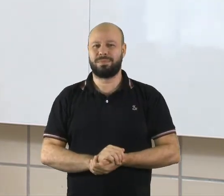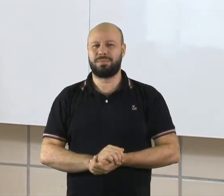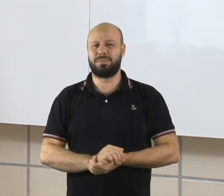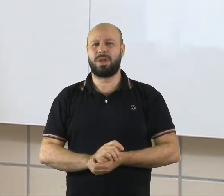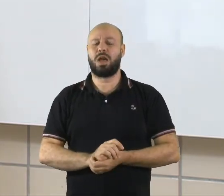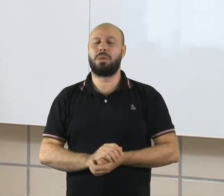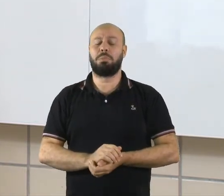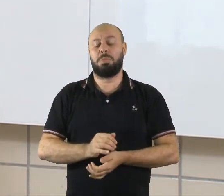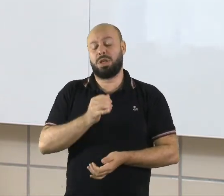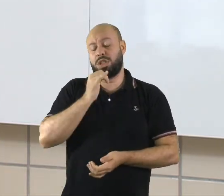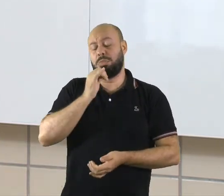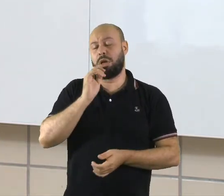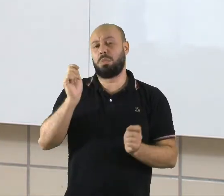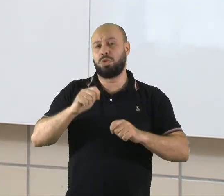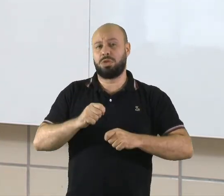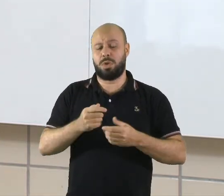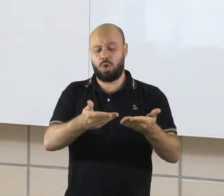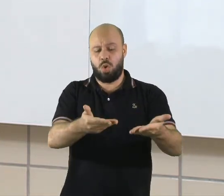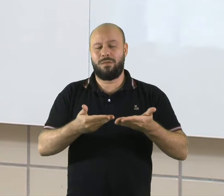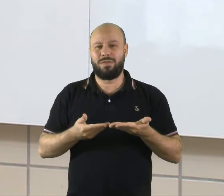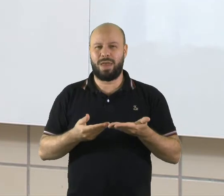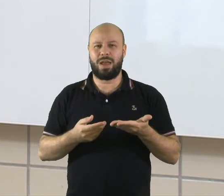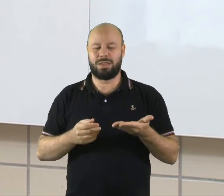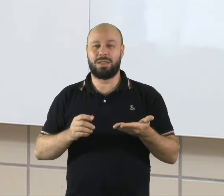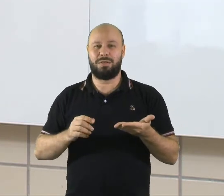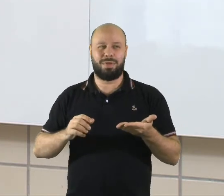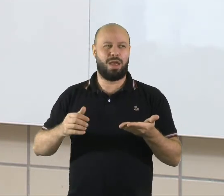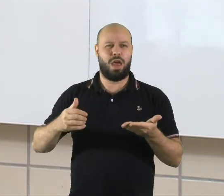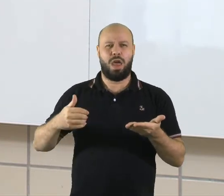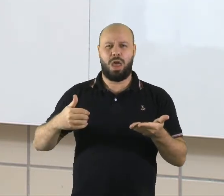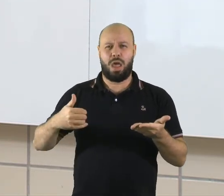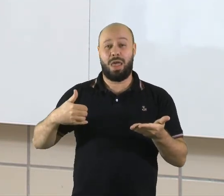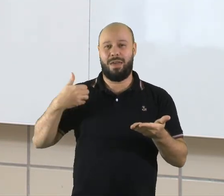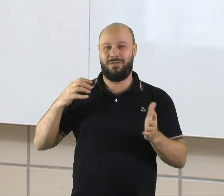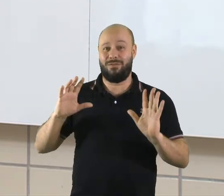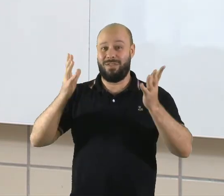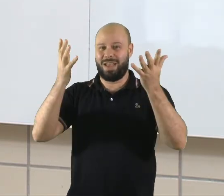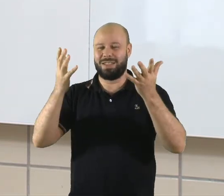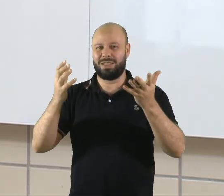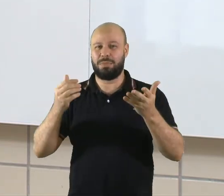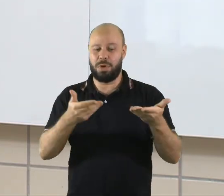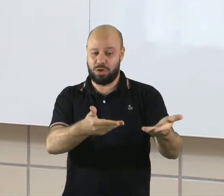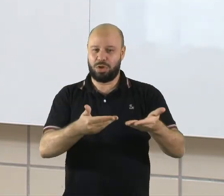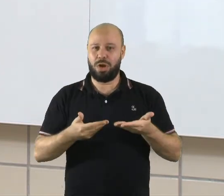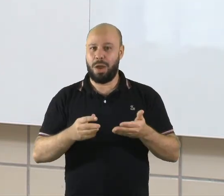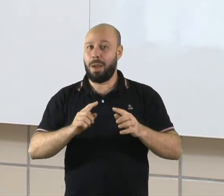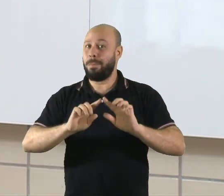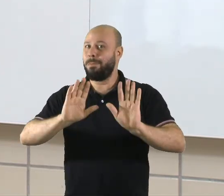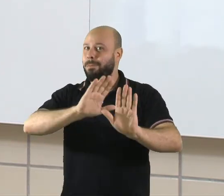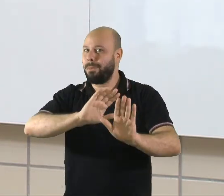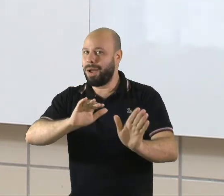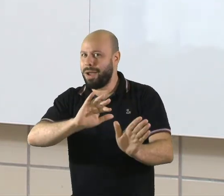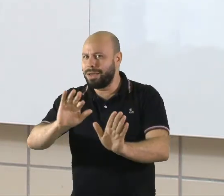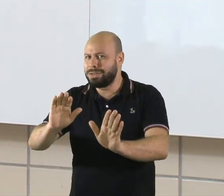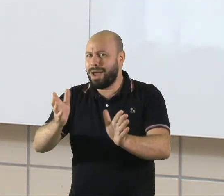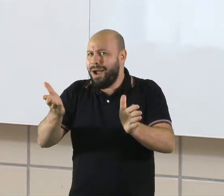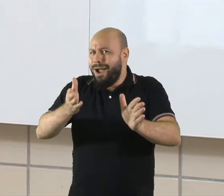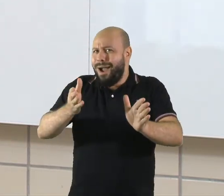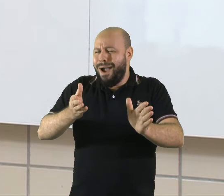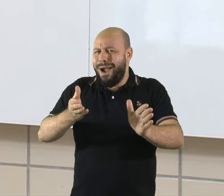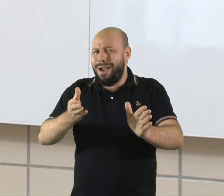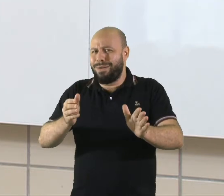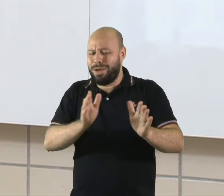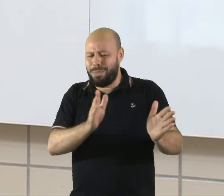exemplo, fazer um convite convidando para o seu próximo aniversário. É claro que em tempos de pandemia ninguém pode se